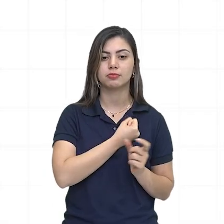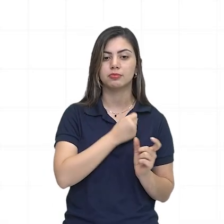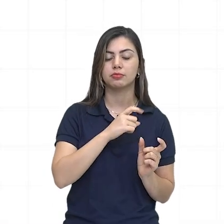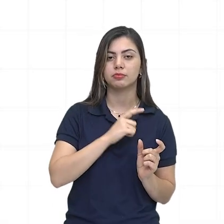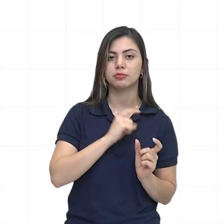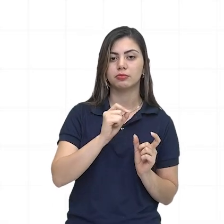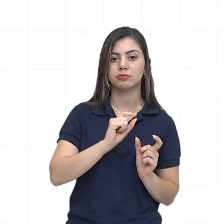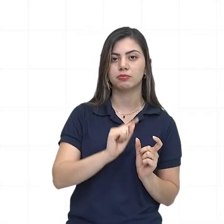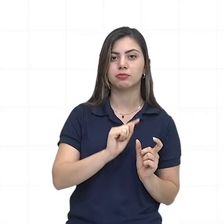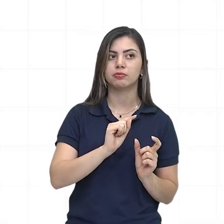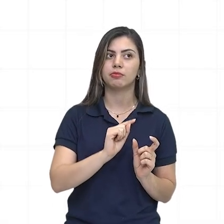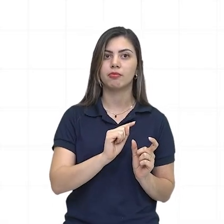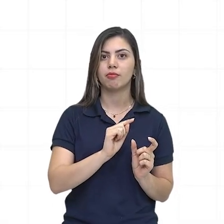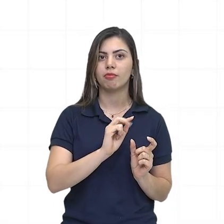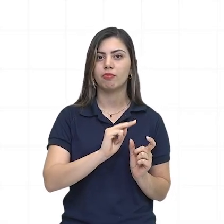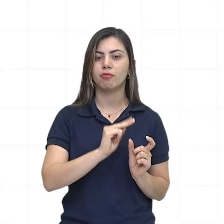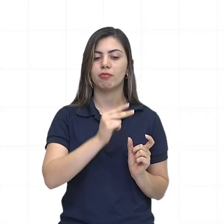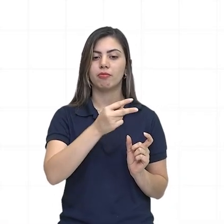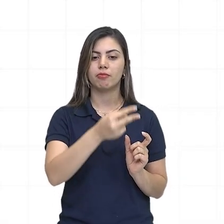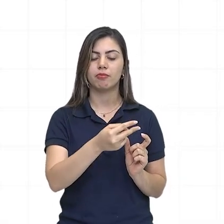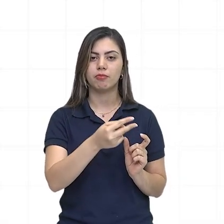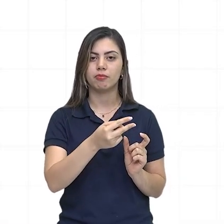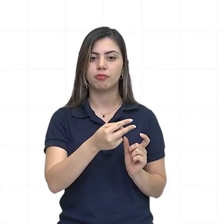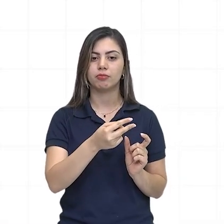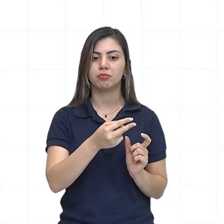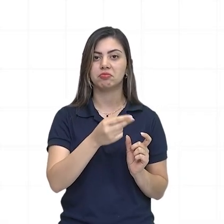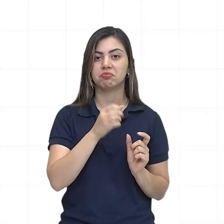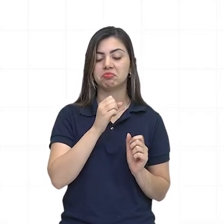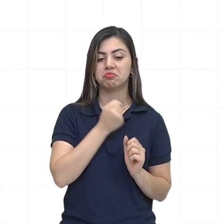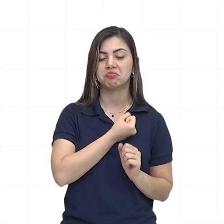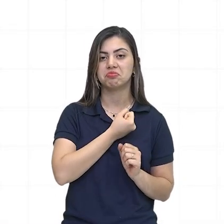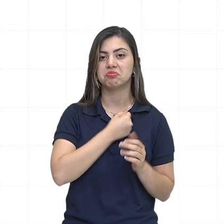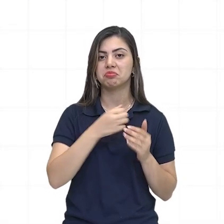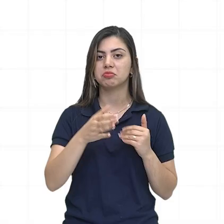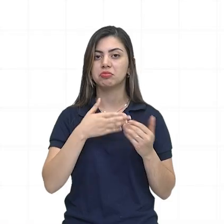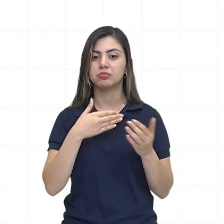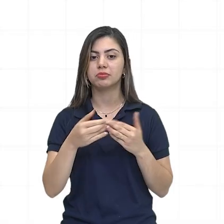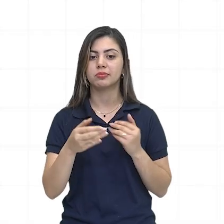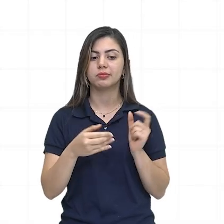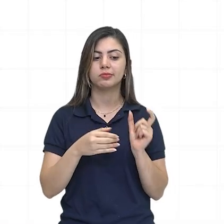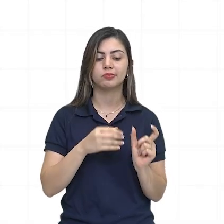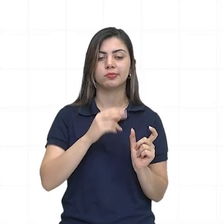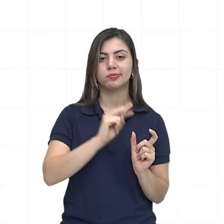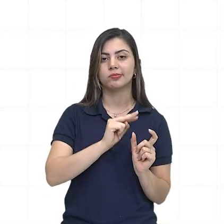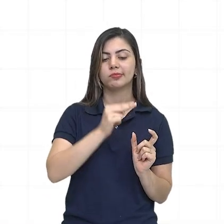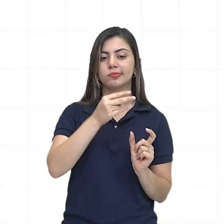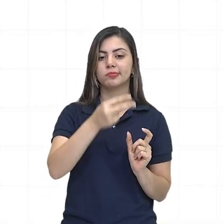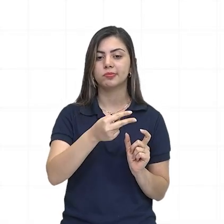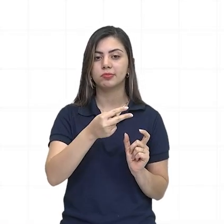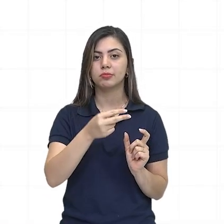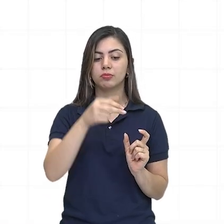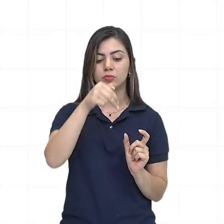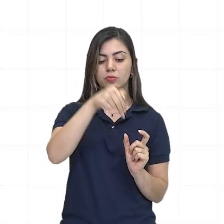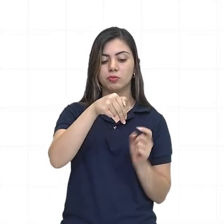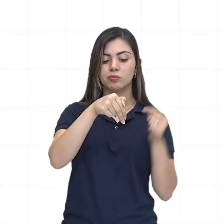essa estrutura, olha, de algo elevado, né? Nós chamamos alguma coisa, o